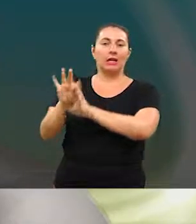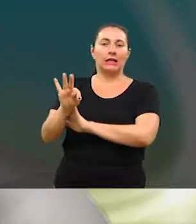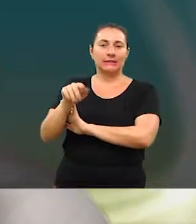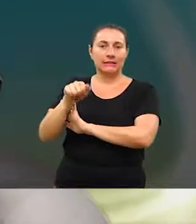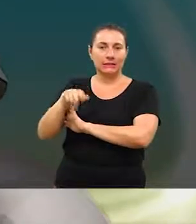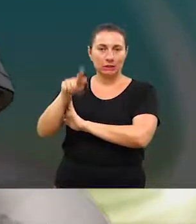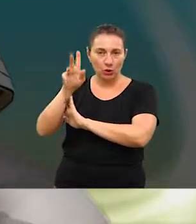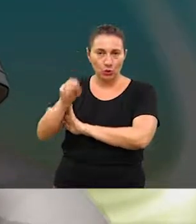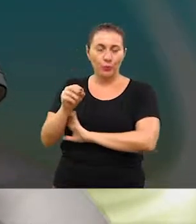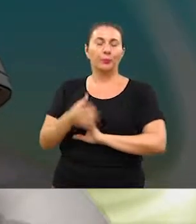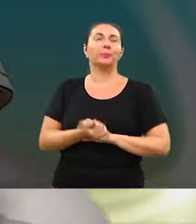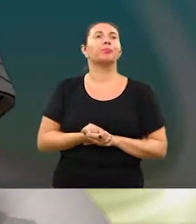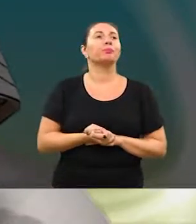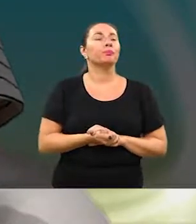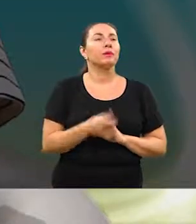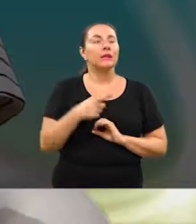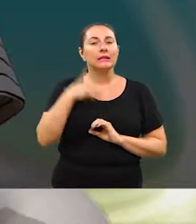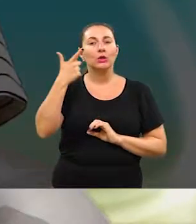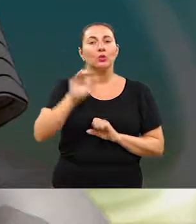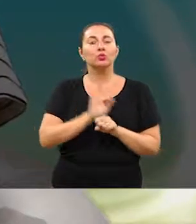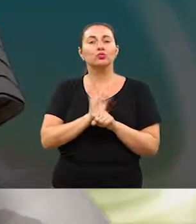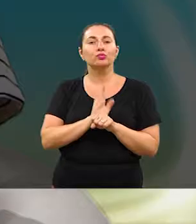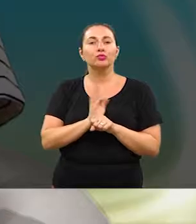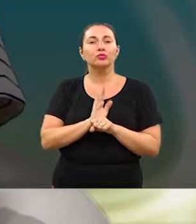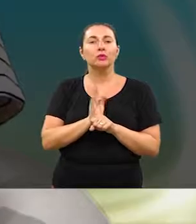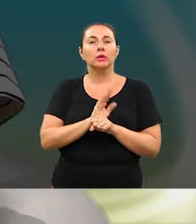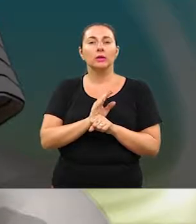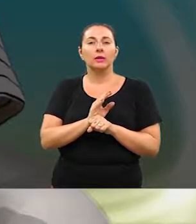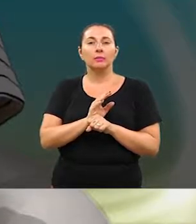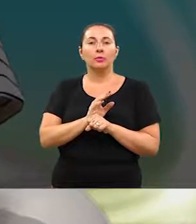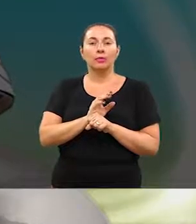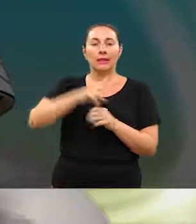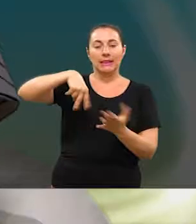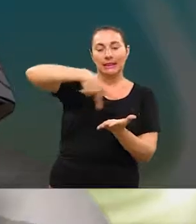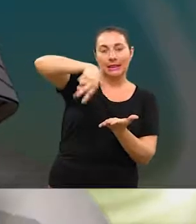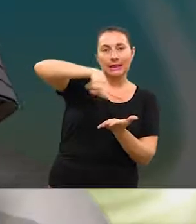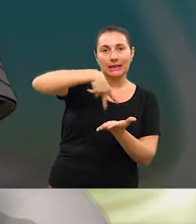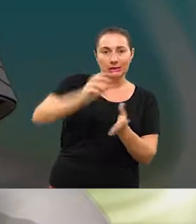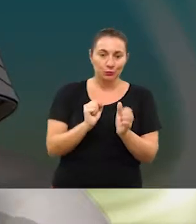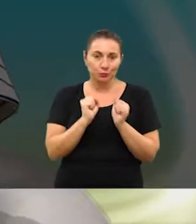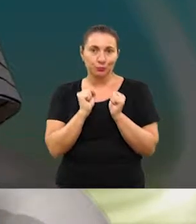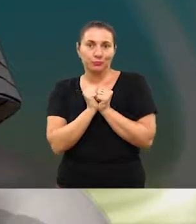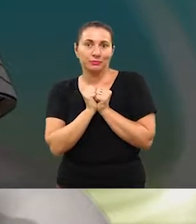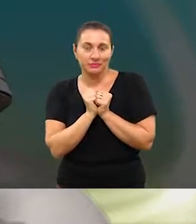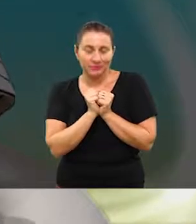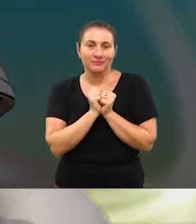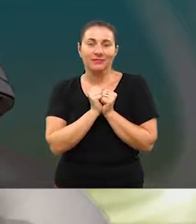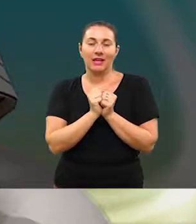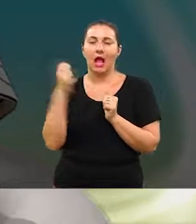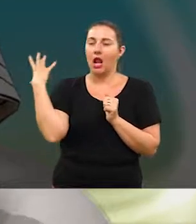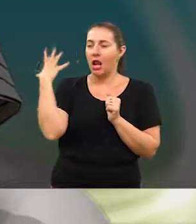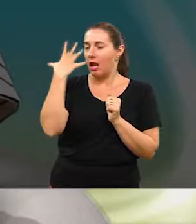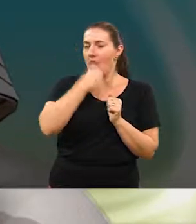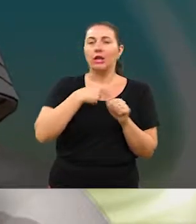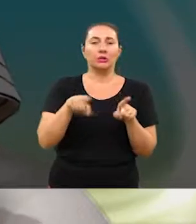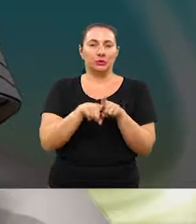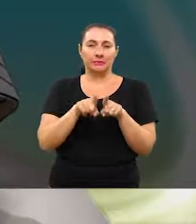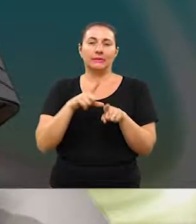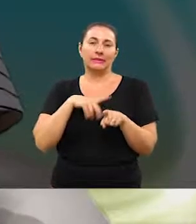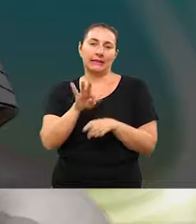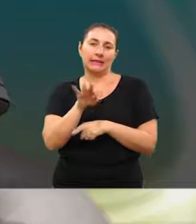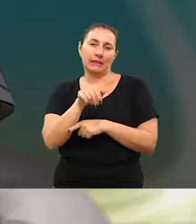cena, assim, linda também dele dançando tango. E também tem o filme Dança Comigo, com a Jennifer Lopes, que também é muito